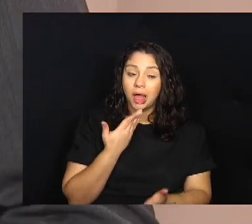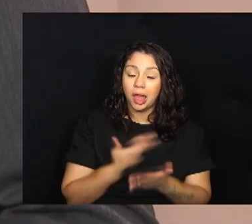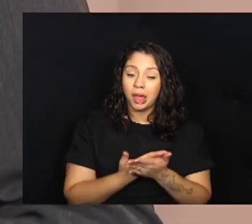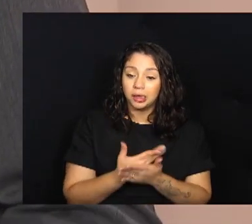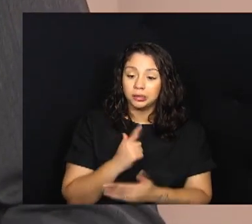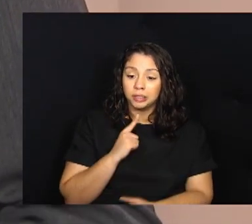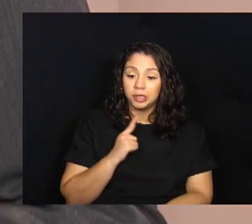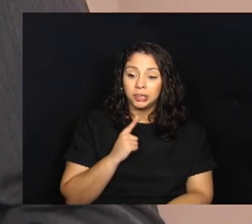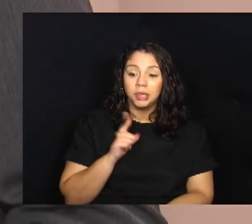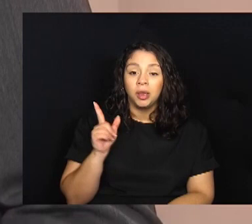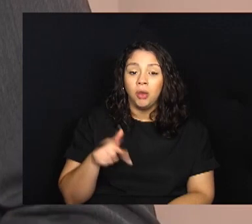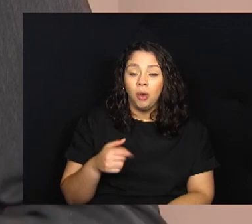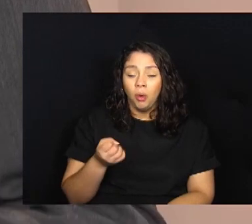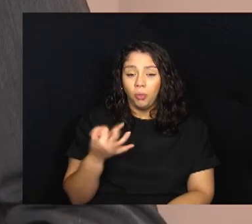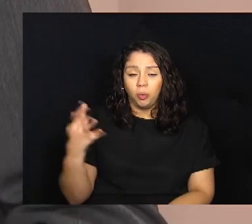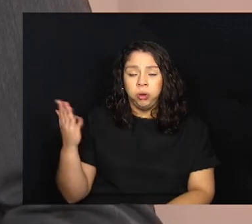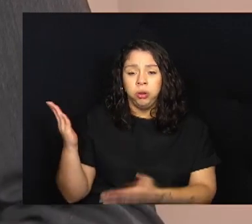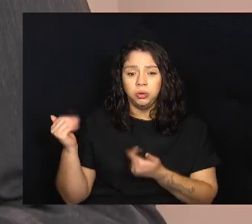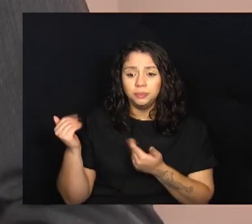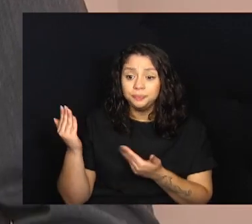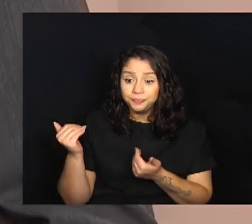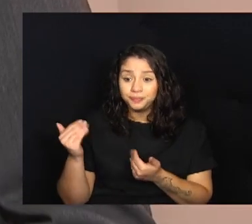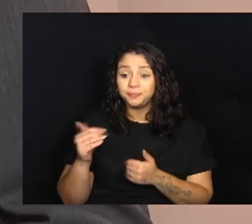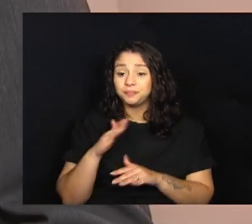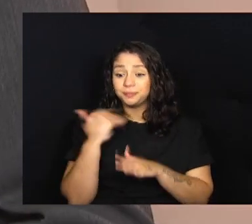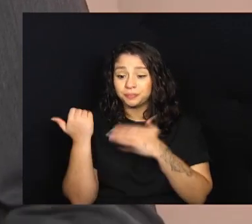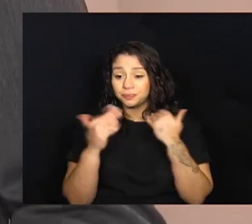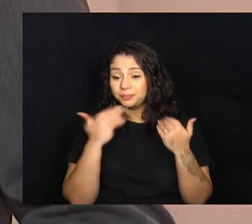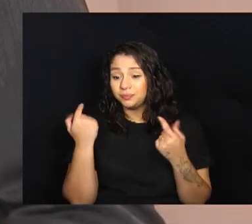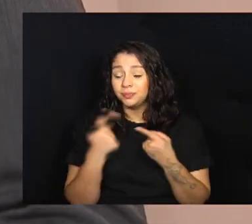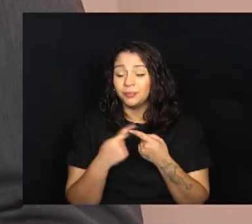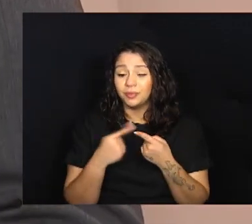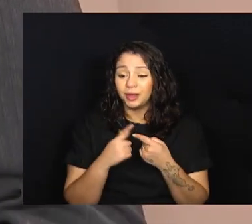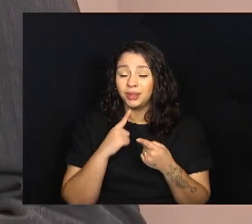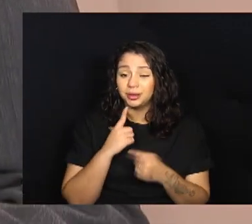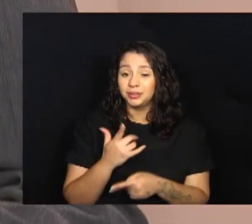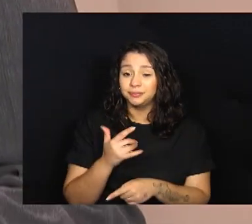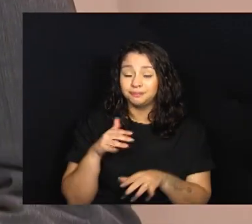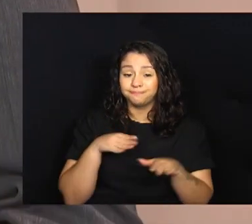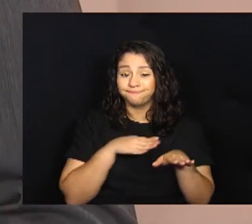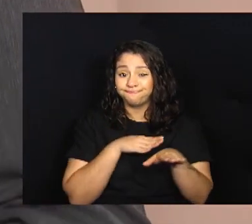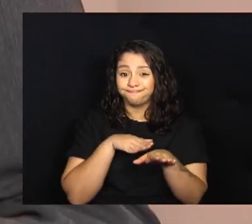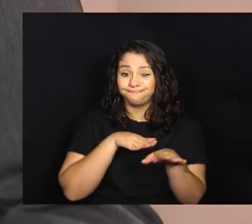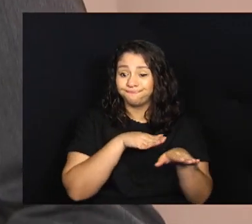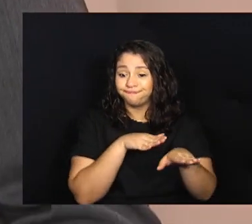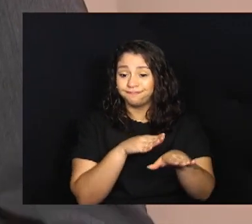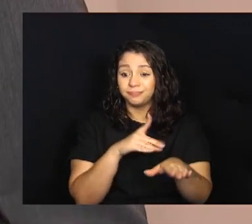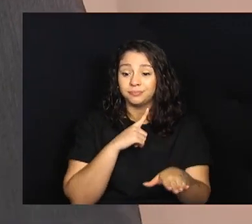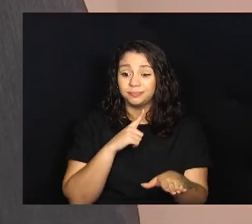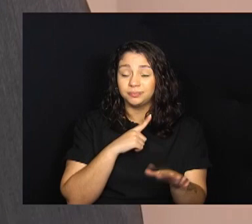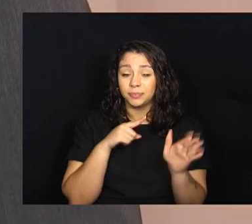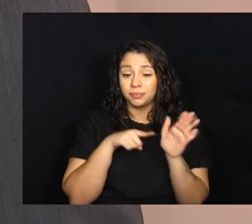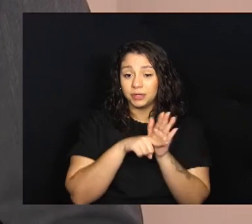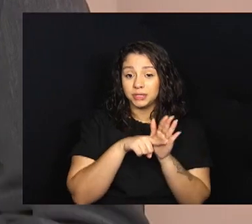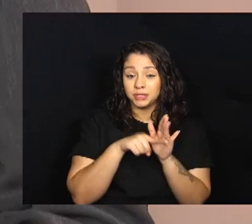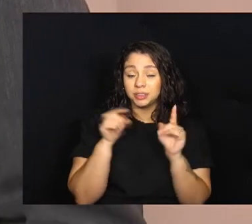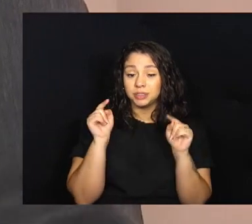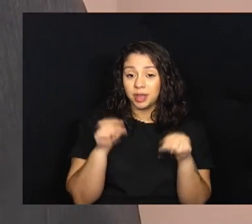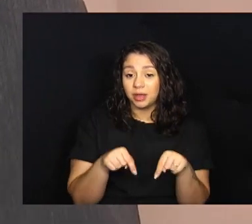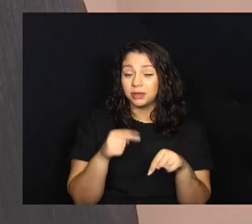Uma grande quantidade de jovens morrem devido ao trânsito, e tem estudos aqui do Infociga, aqui na região de